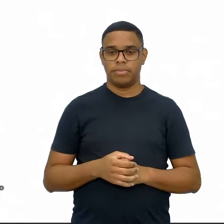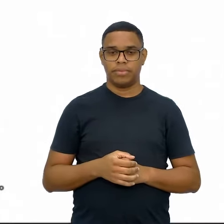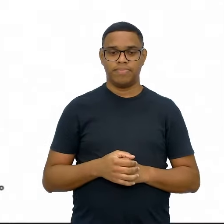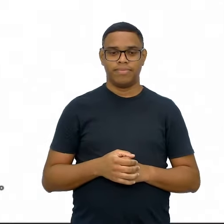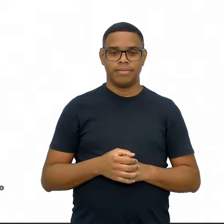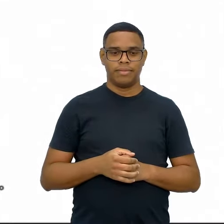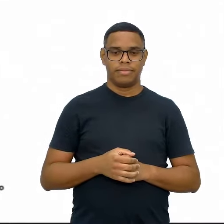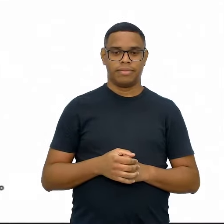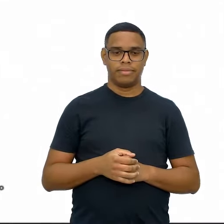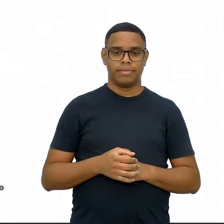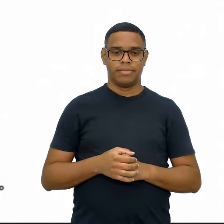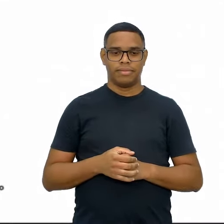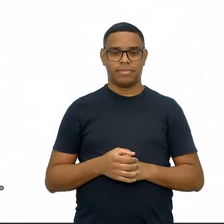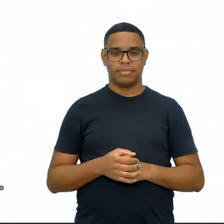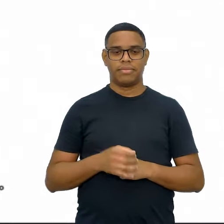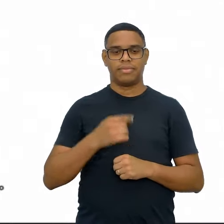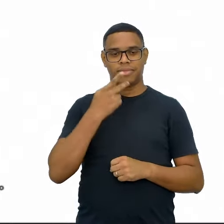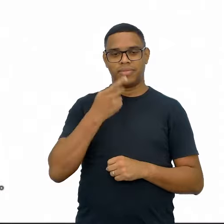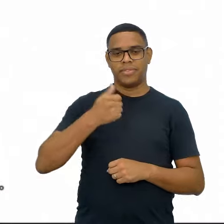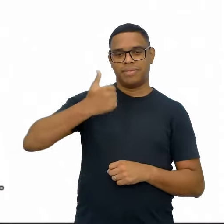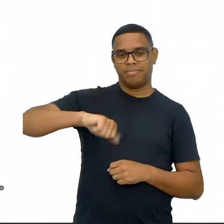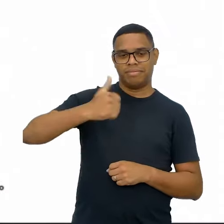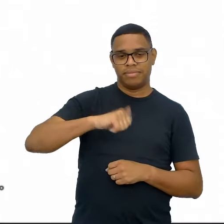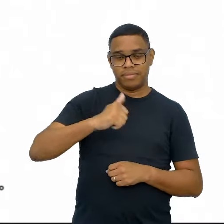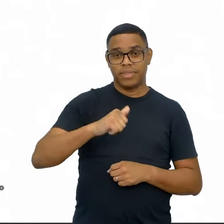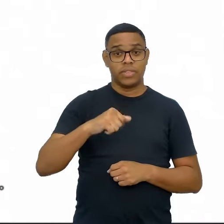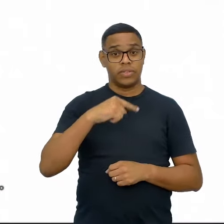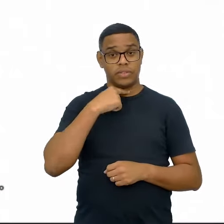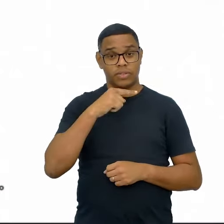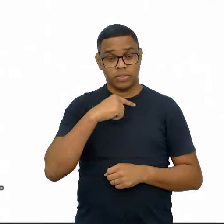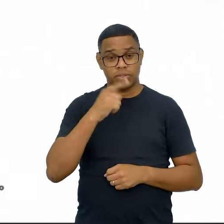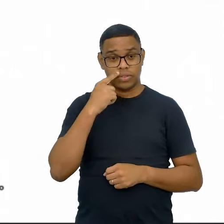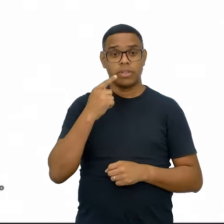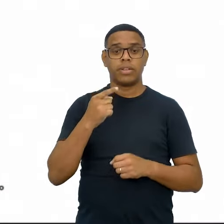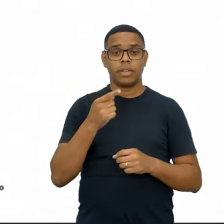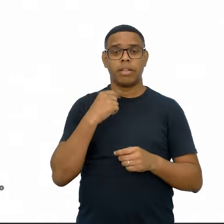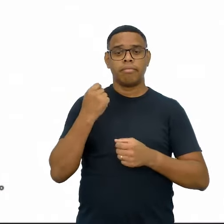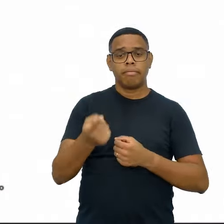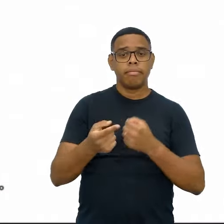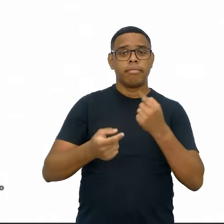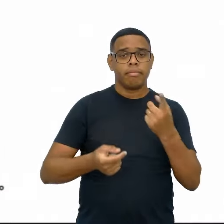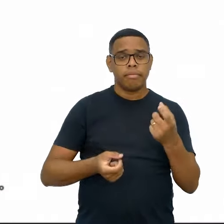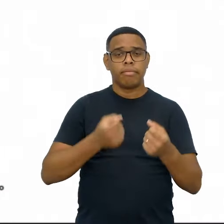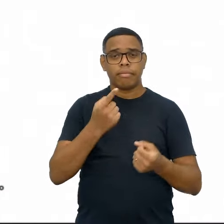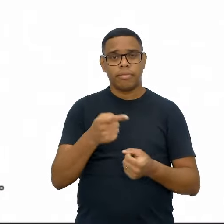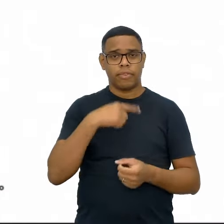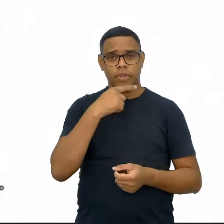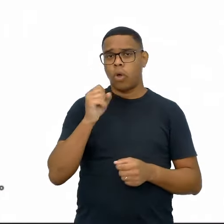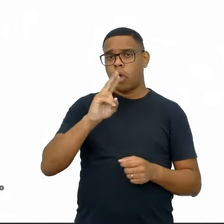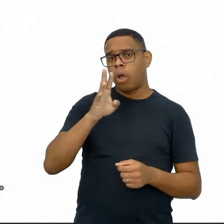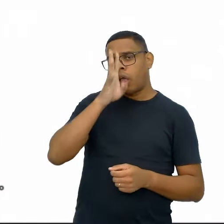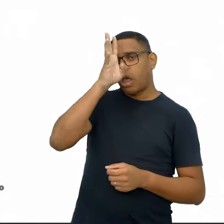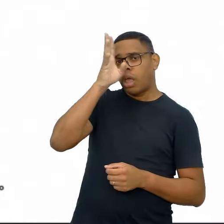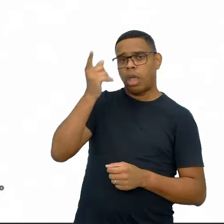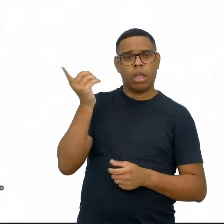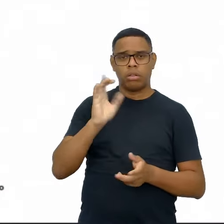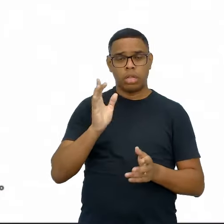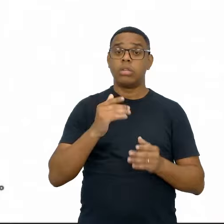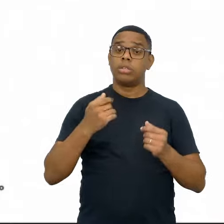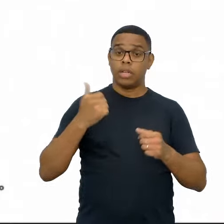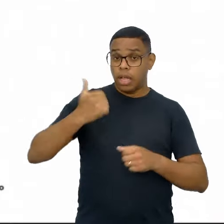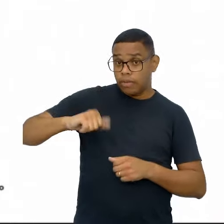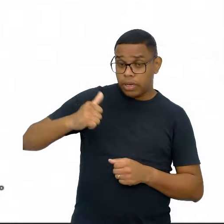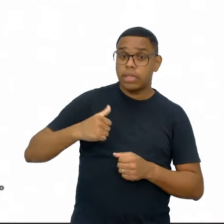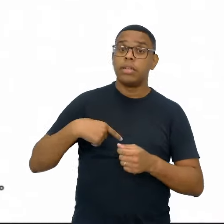e ela diz assim, né, que a avaliação, ela não pode ser feita esporádica, né, nem tampouco improvisada. Ela